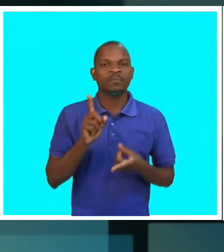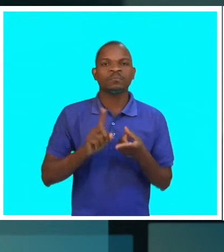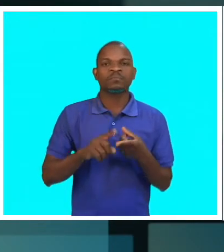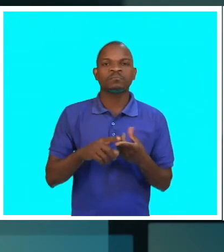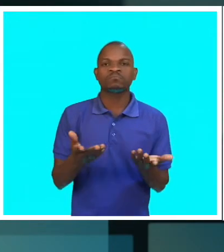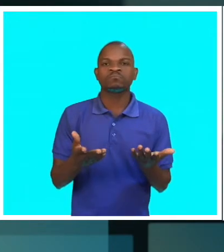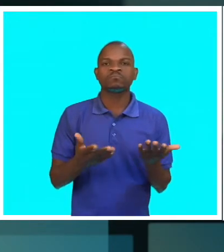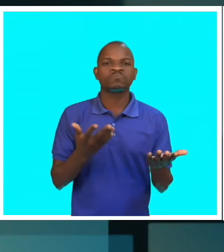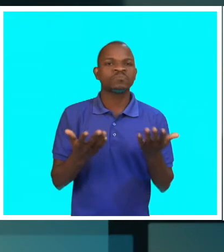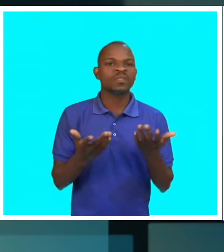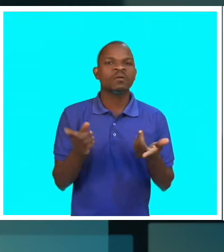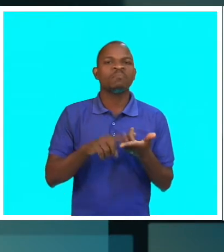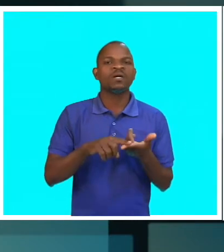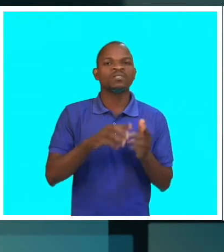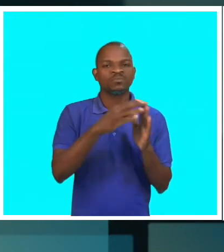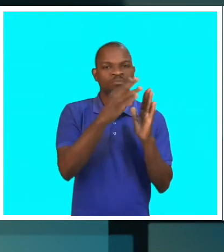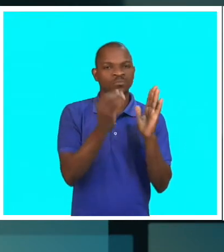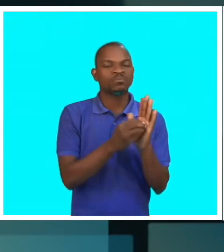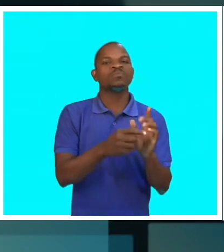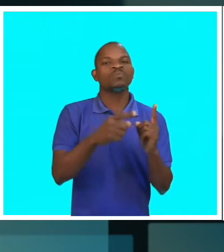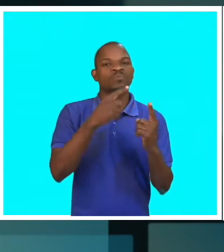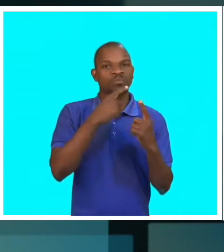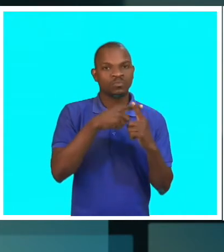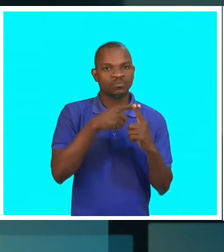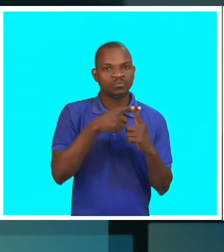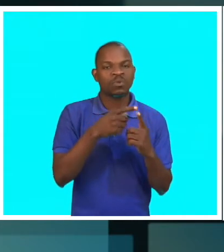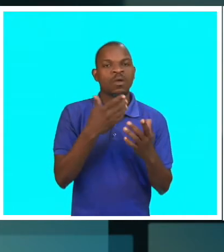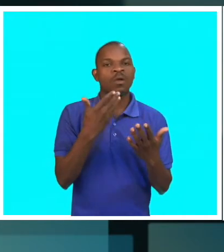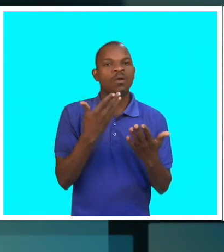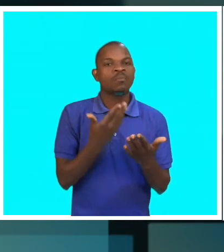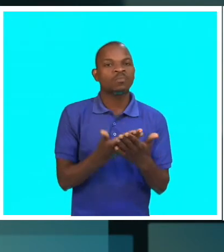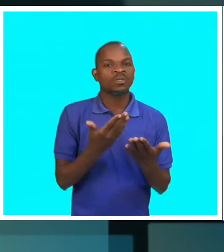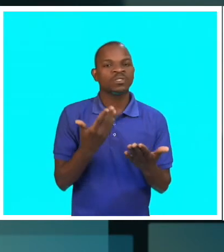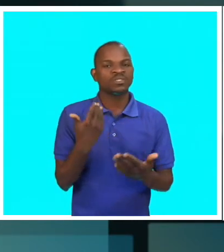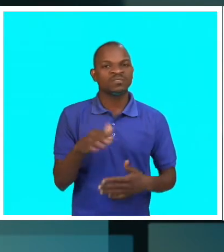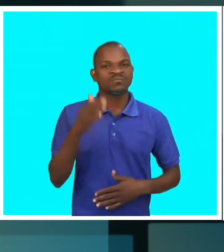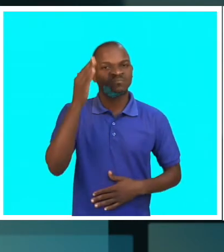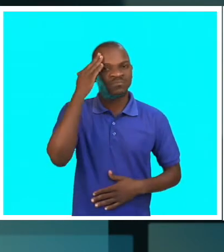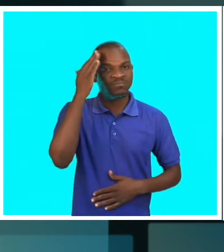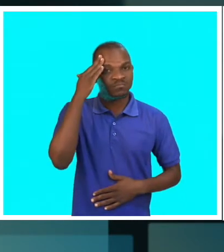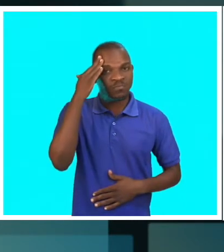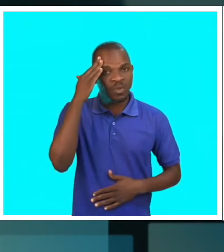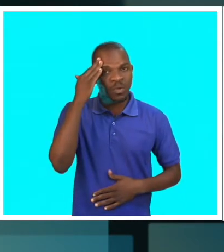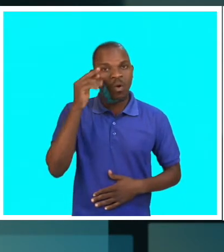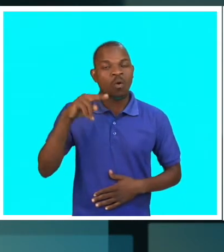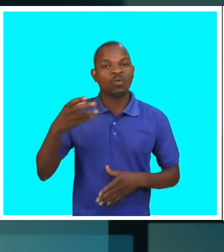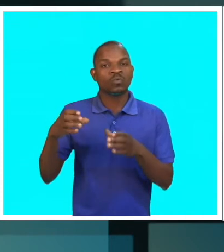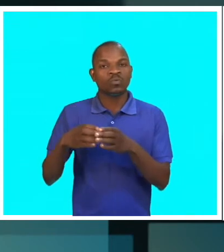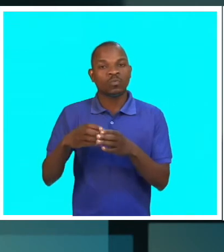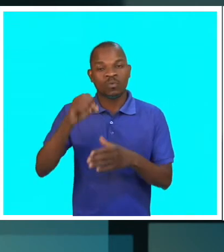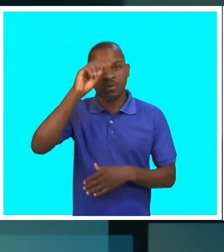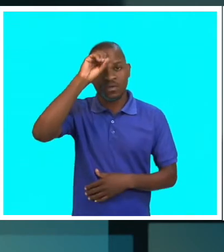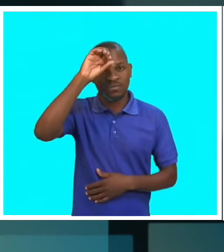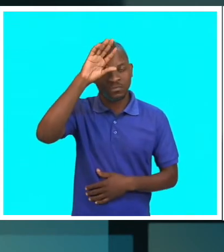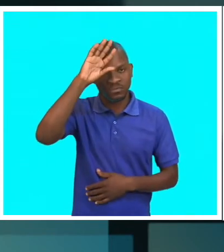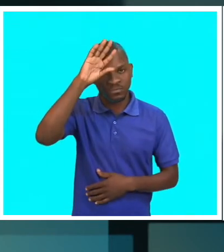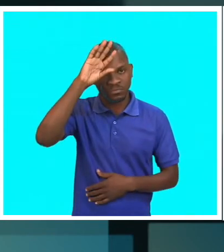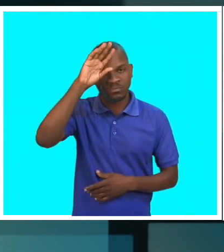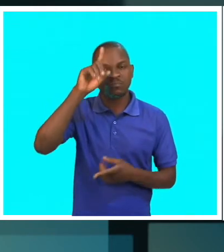resultado positivo. Já sabemos o adversário que vai ficar do Sul